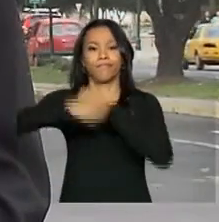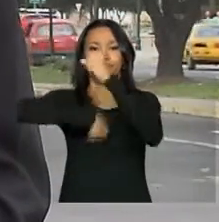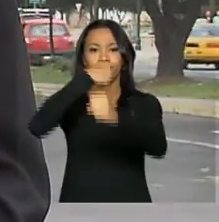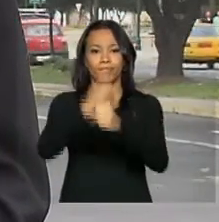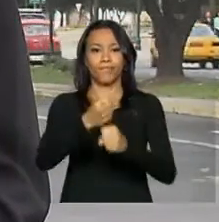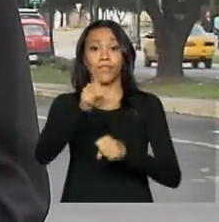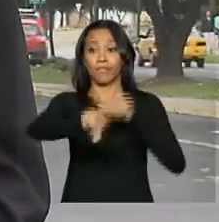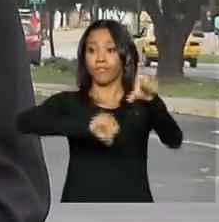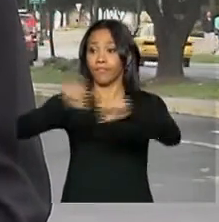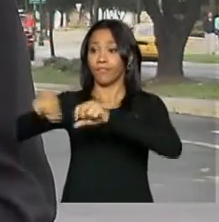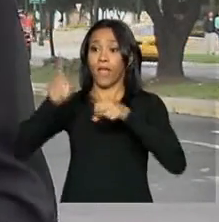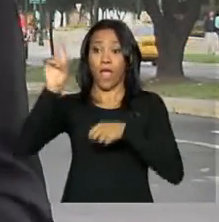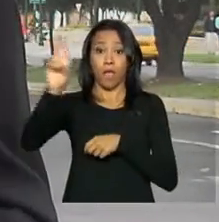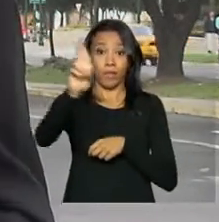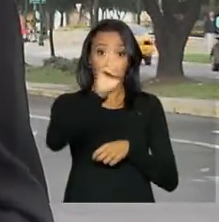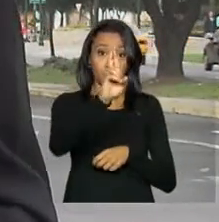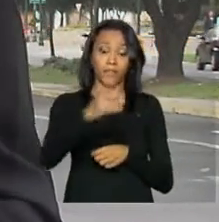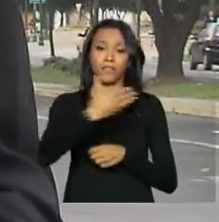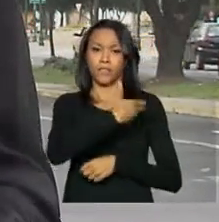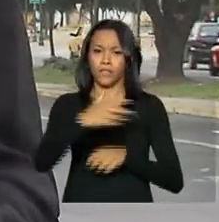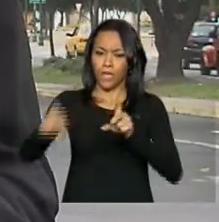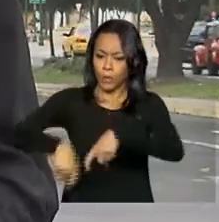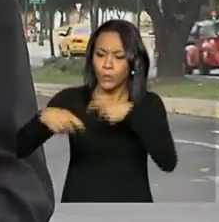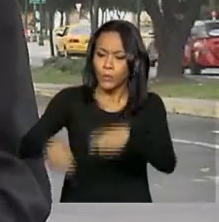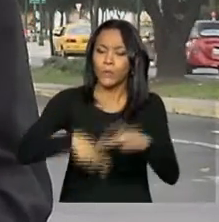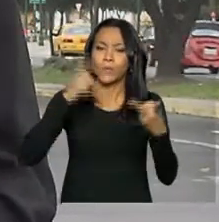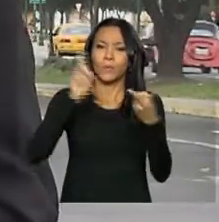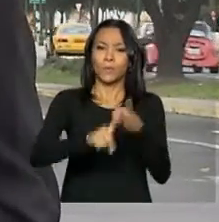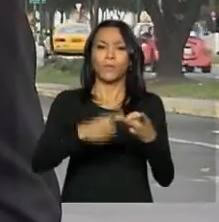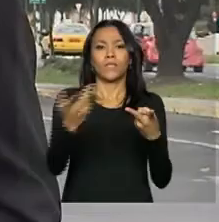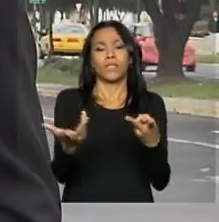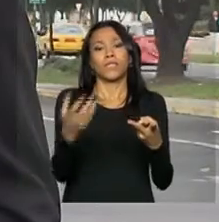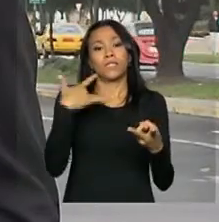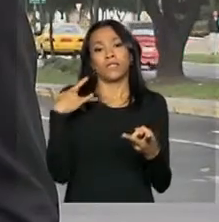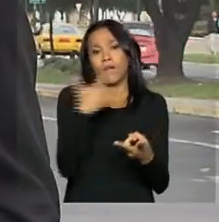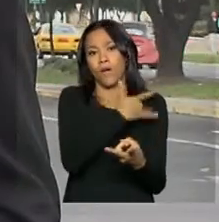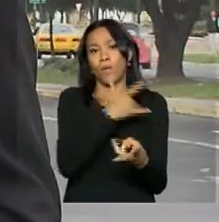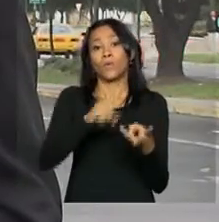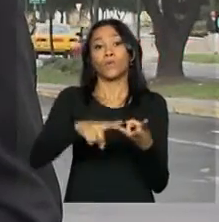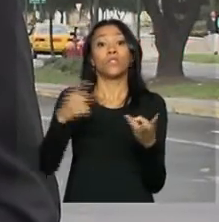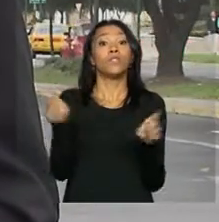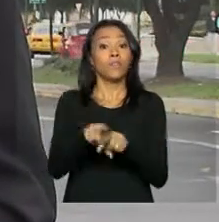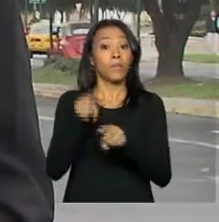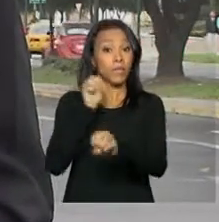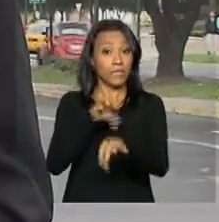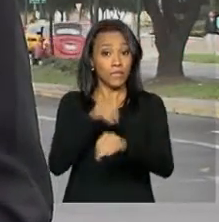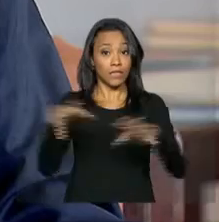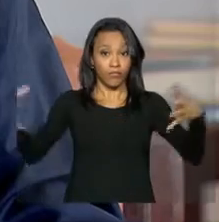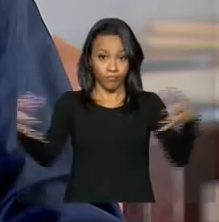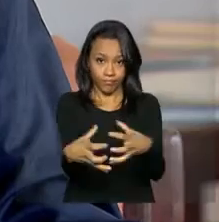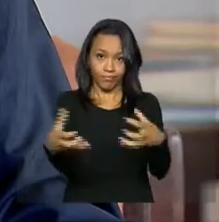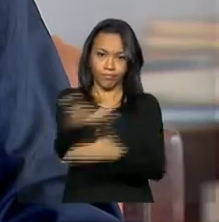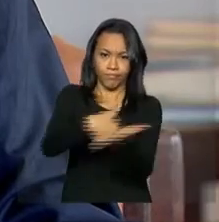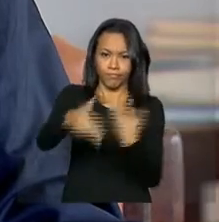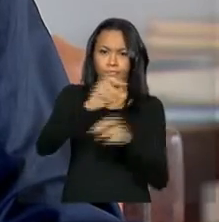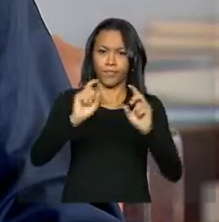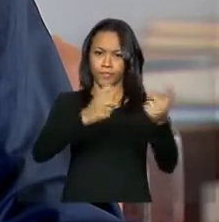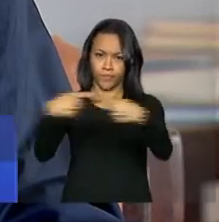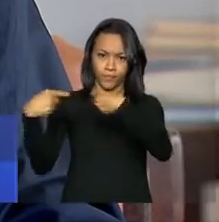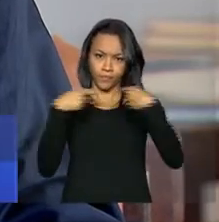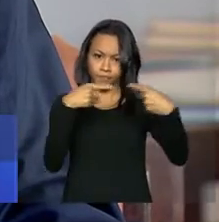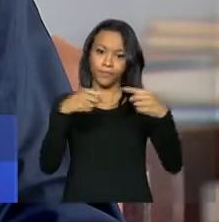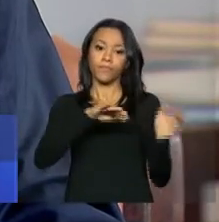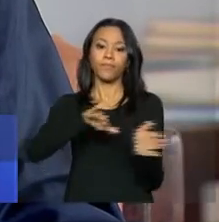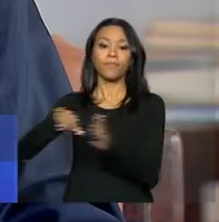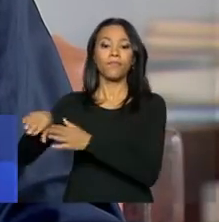representantes de ministérios de agricultura desenvolvimento agrário saúde e educação dos países do bloco a situação de pobreza